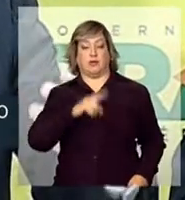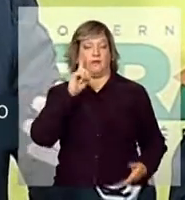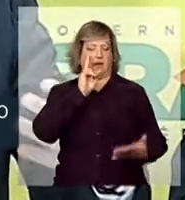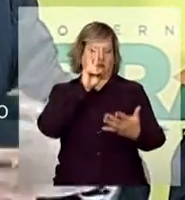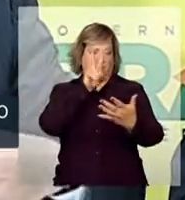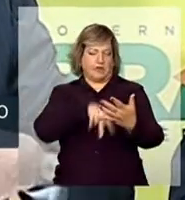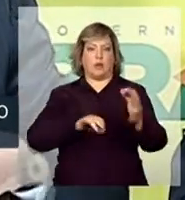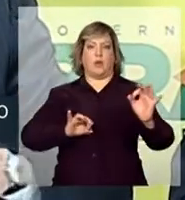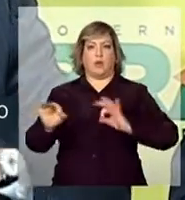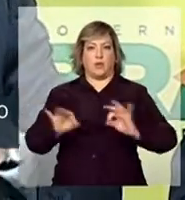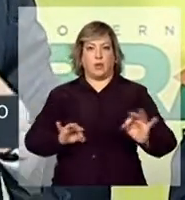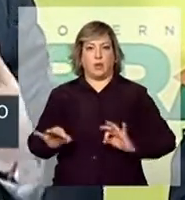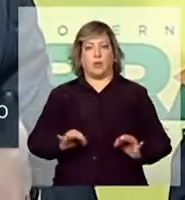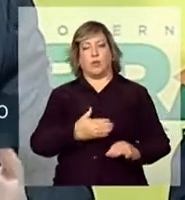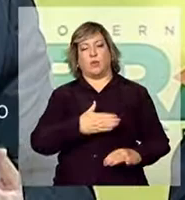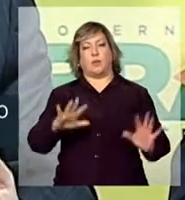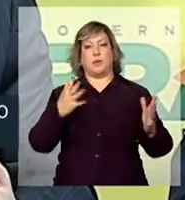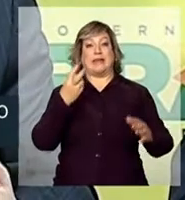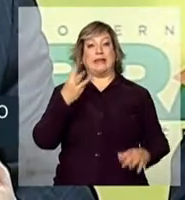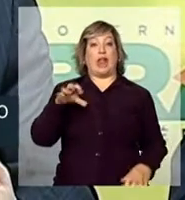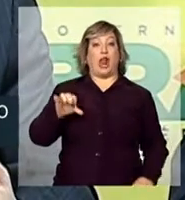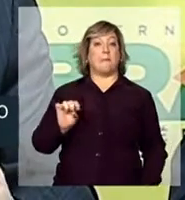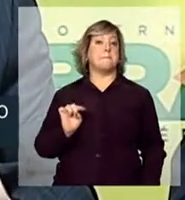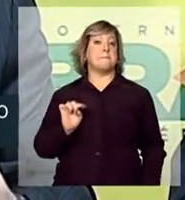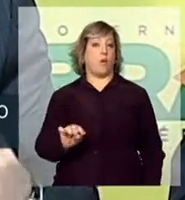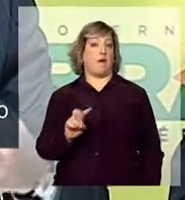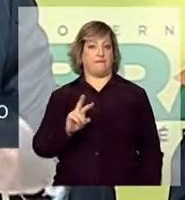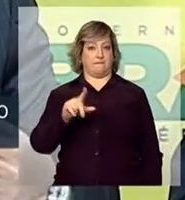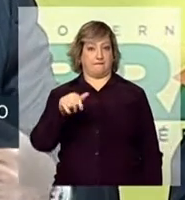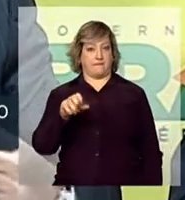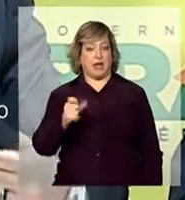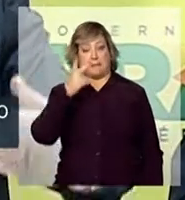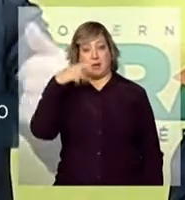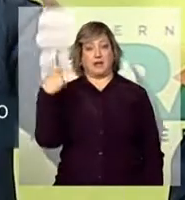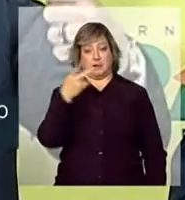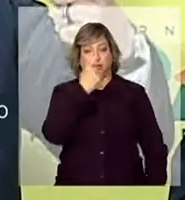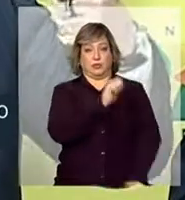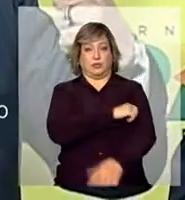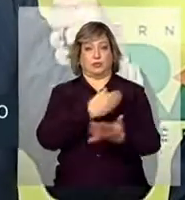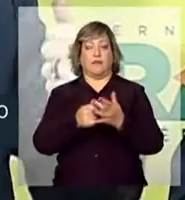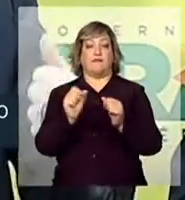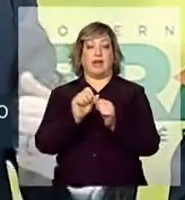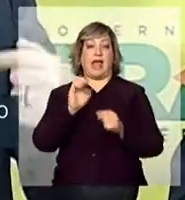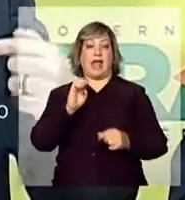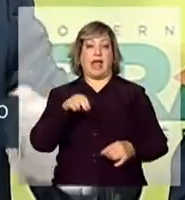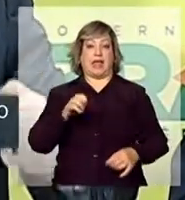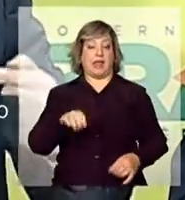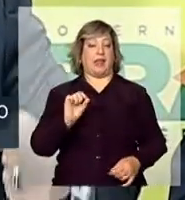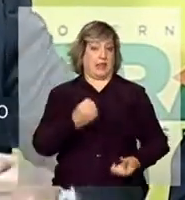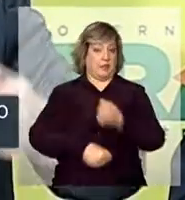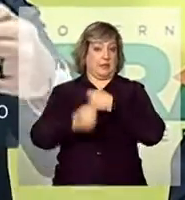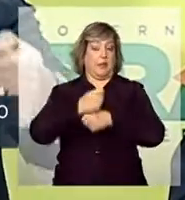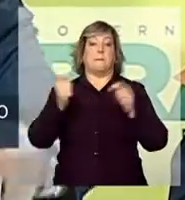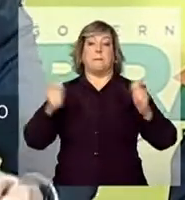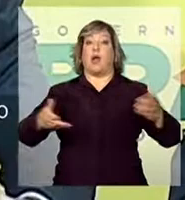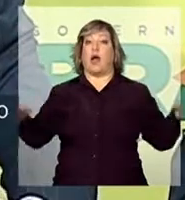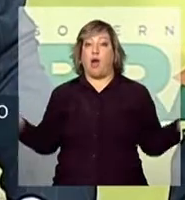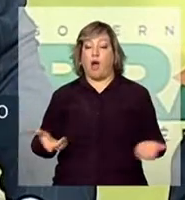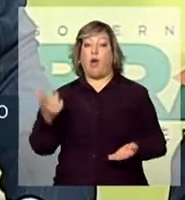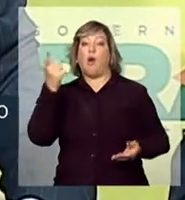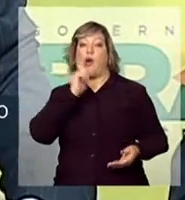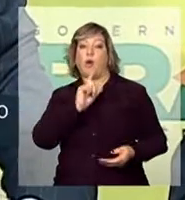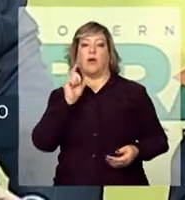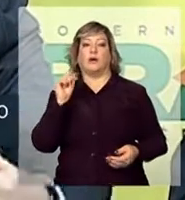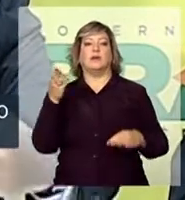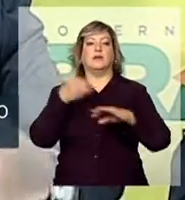lerem planejarem em torno de 39 mil vagas para os estudantes que fizeram o Enem o ano passado que poderão agora disputar as vagas